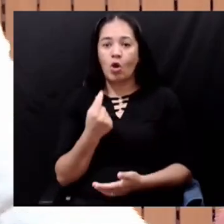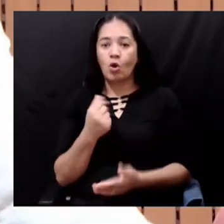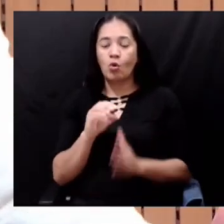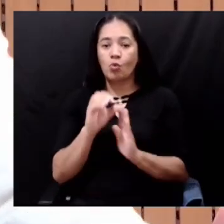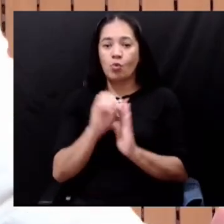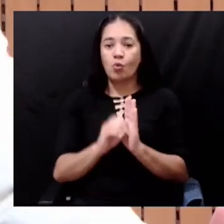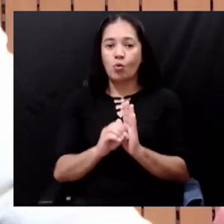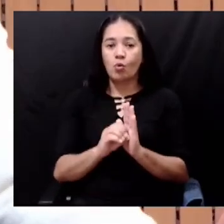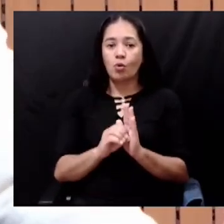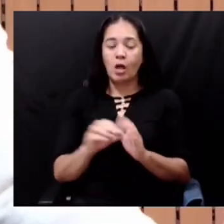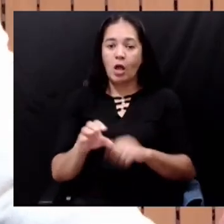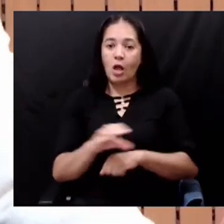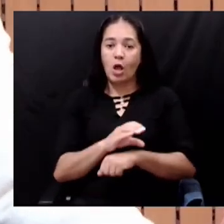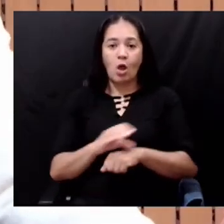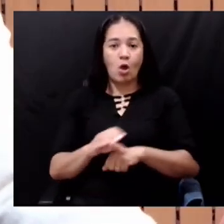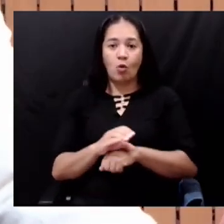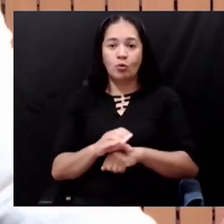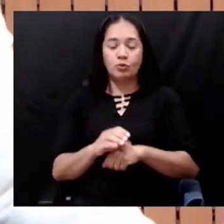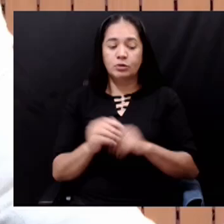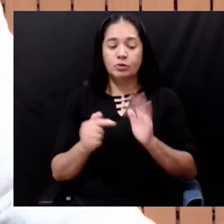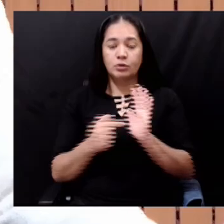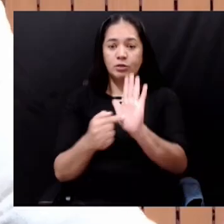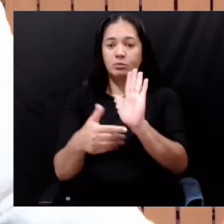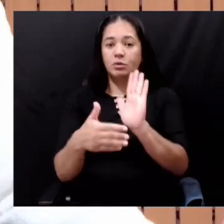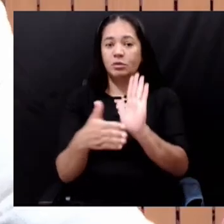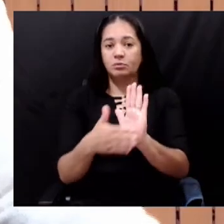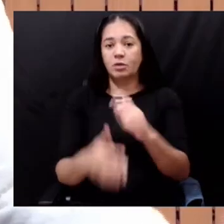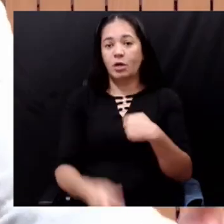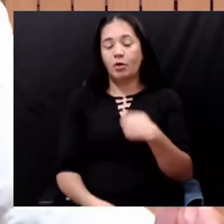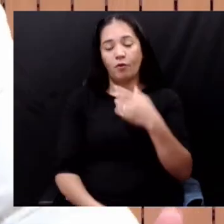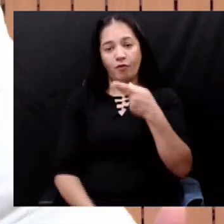vai apresentar a proposta. É o que eu estava falando. É diferente do